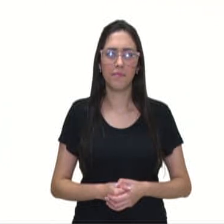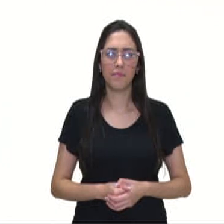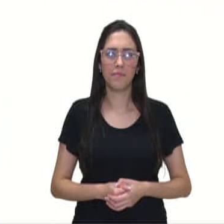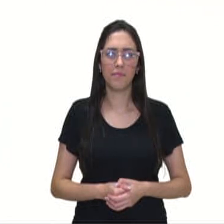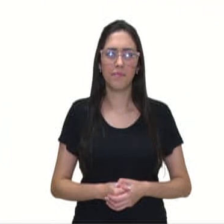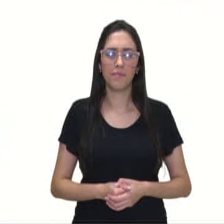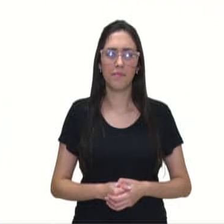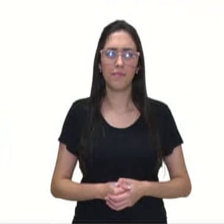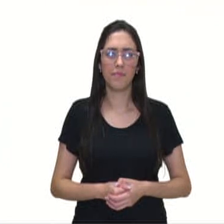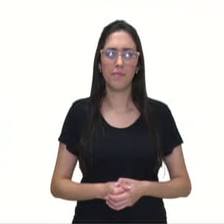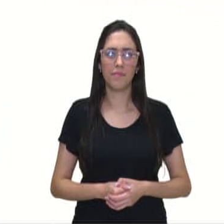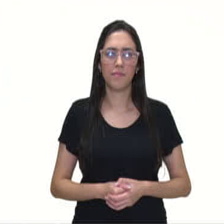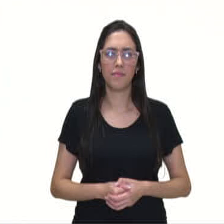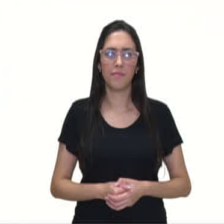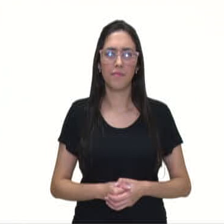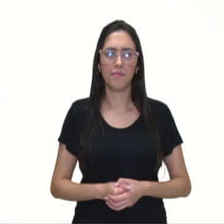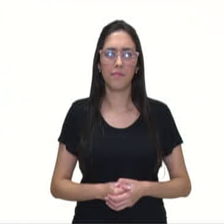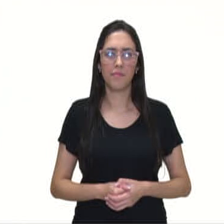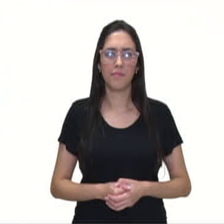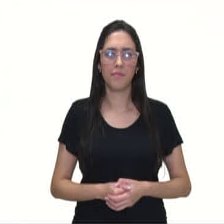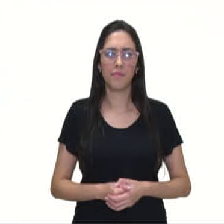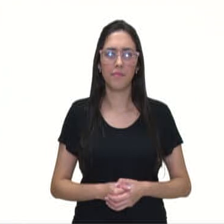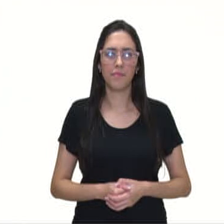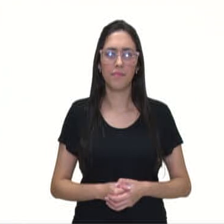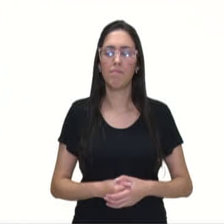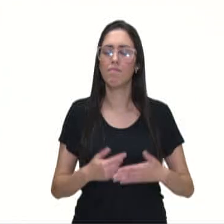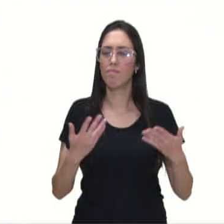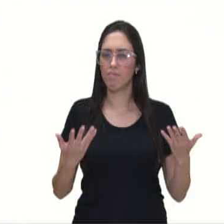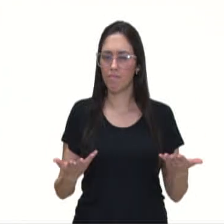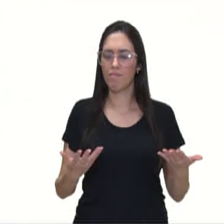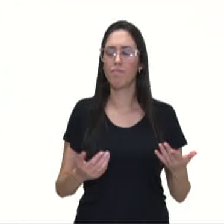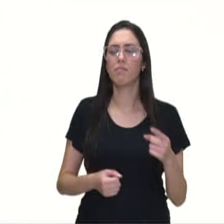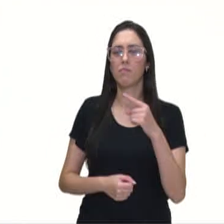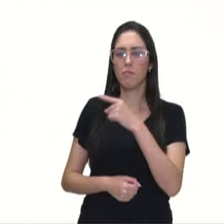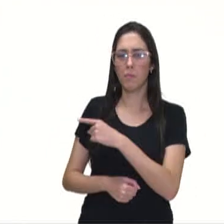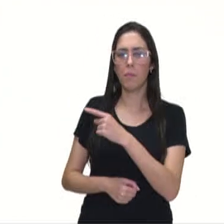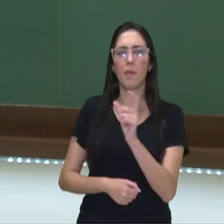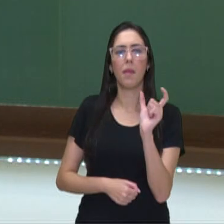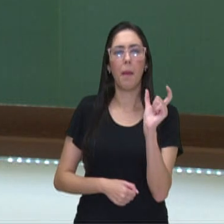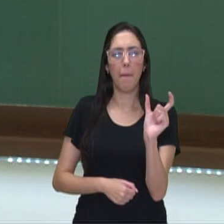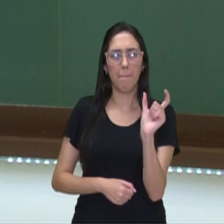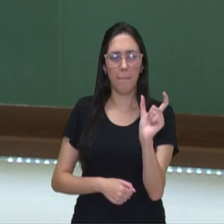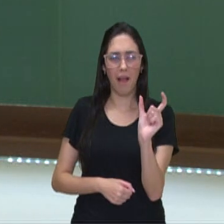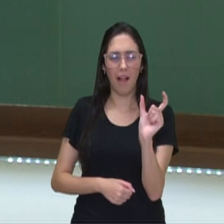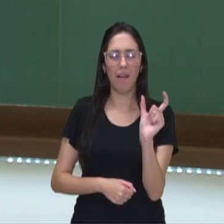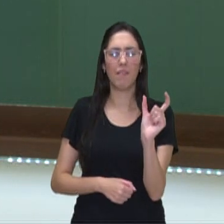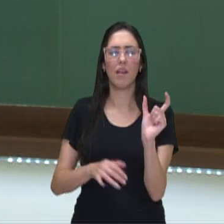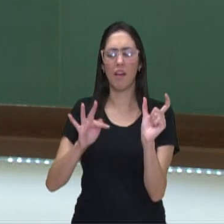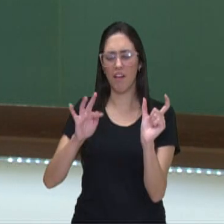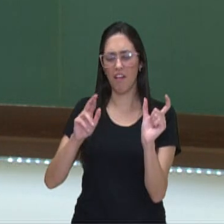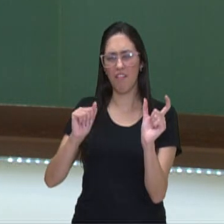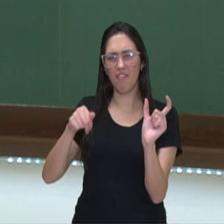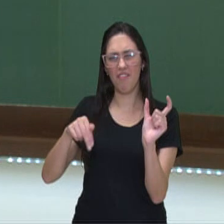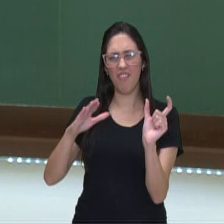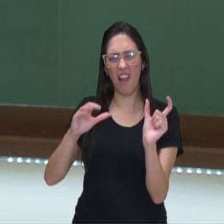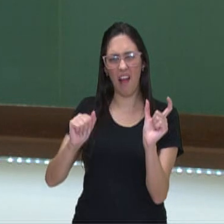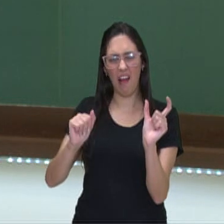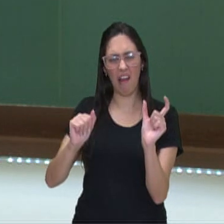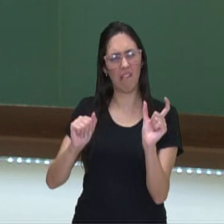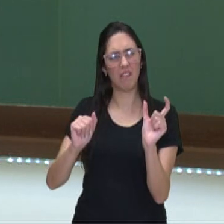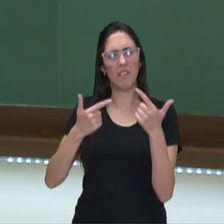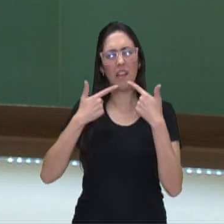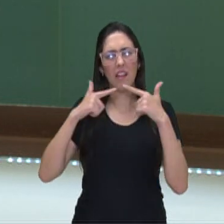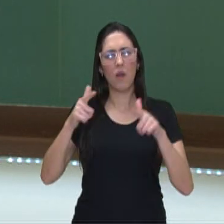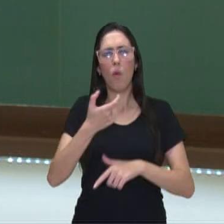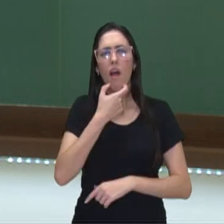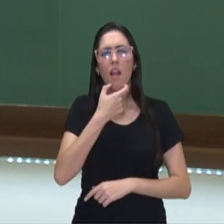of different native languages. Veja, o termo inglês como língua franca, ele se